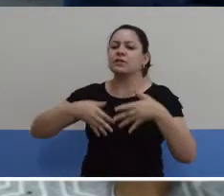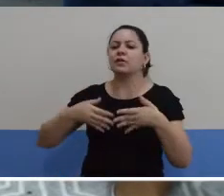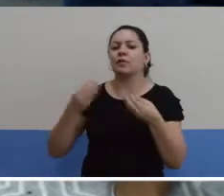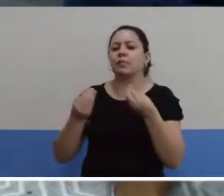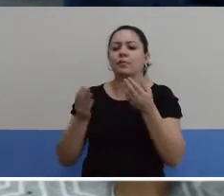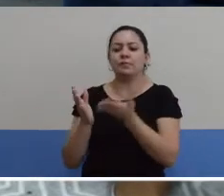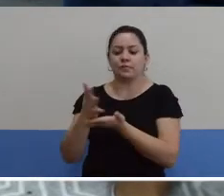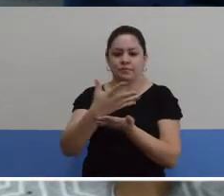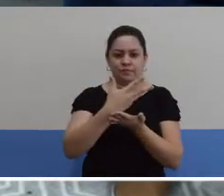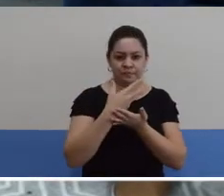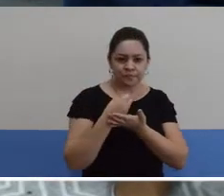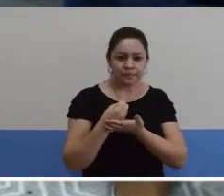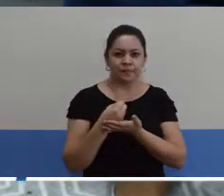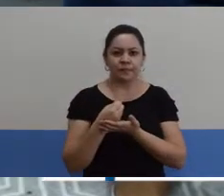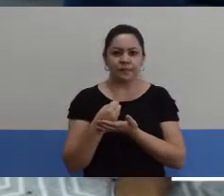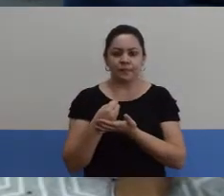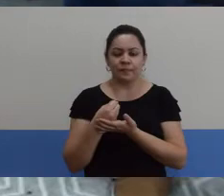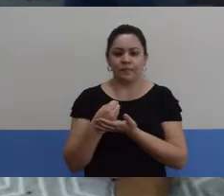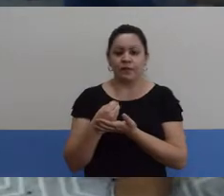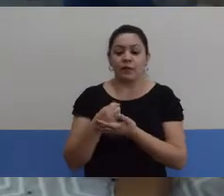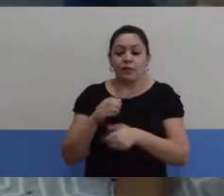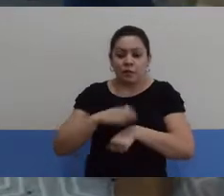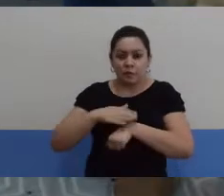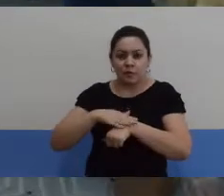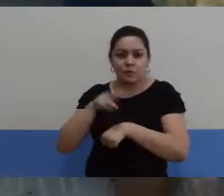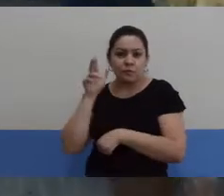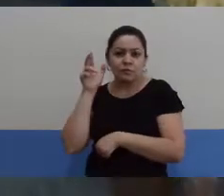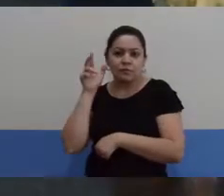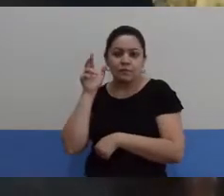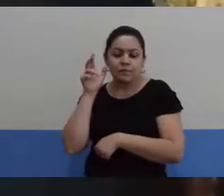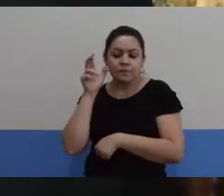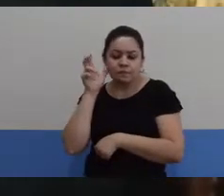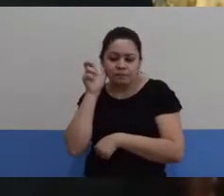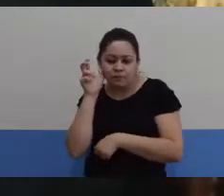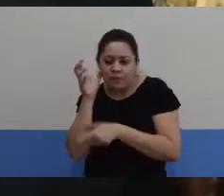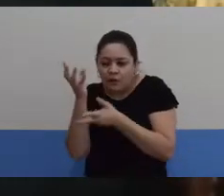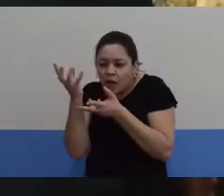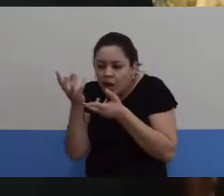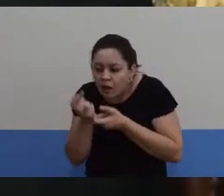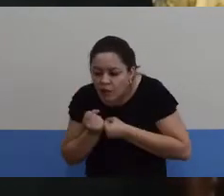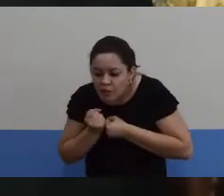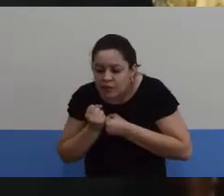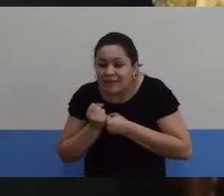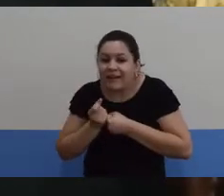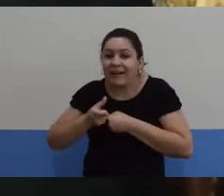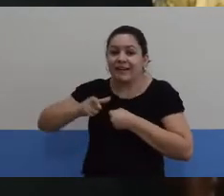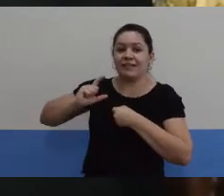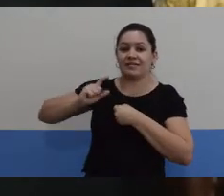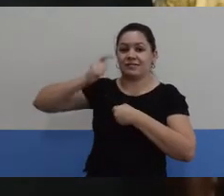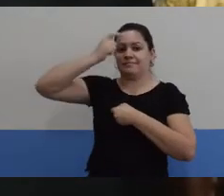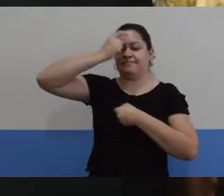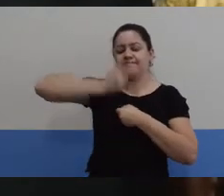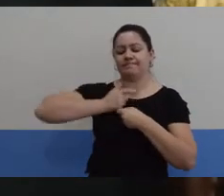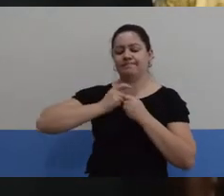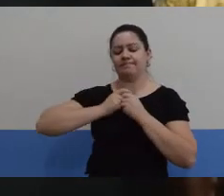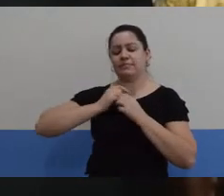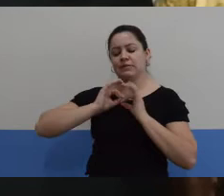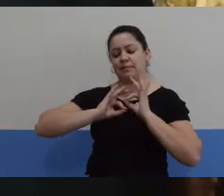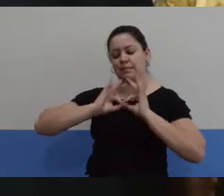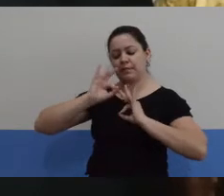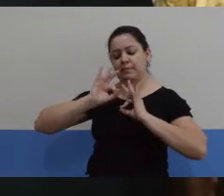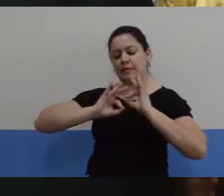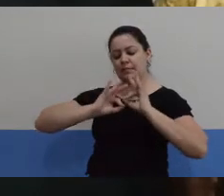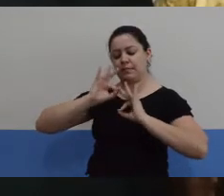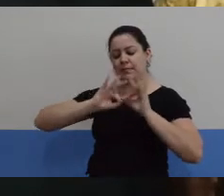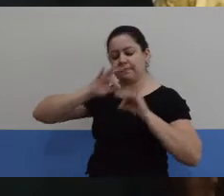aqui. Quando for escutar, se prepare para tal, porque de repente você pode ouvir coisas